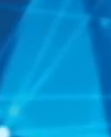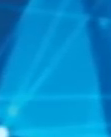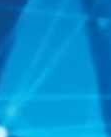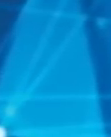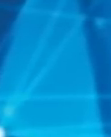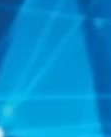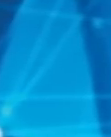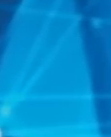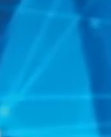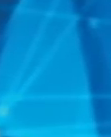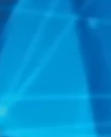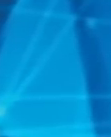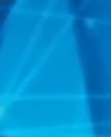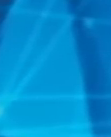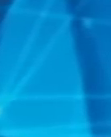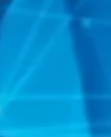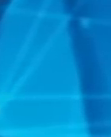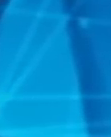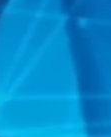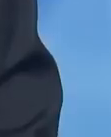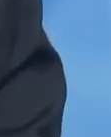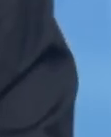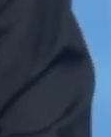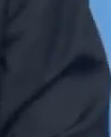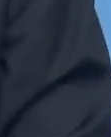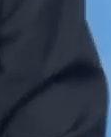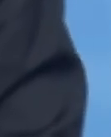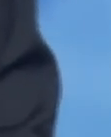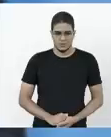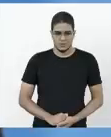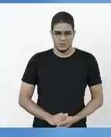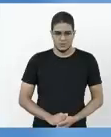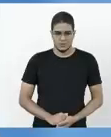estabelecida através de sorteio.